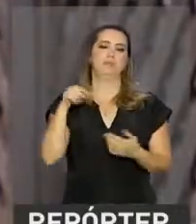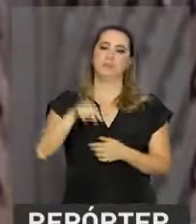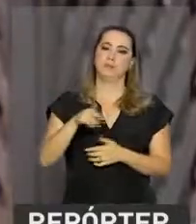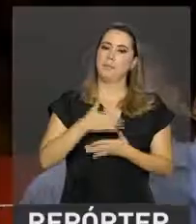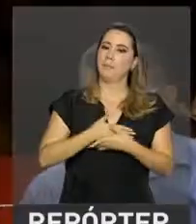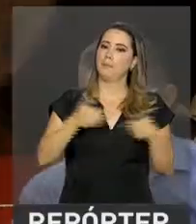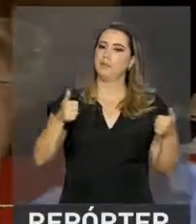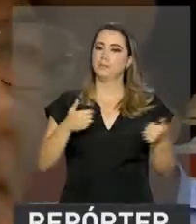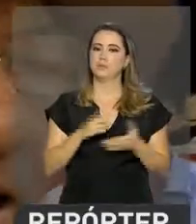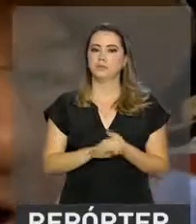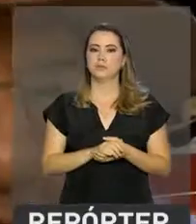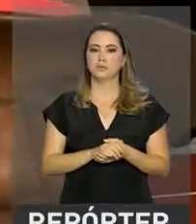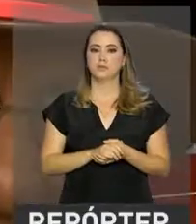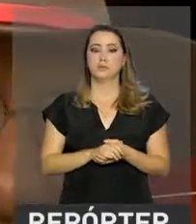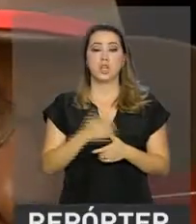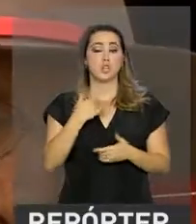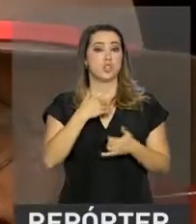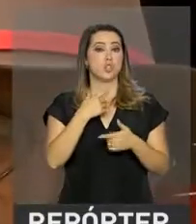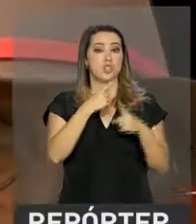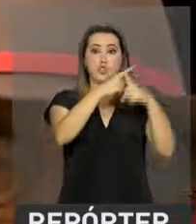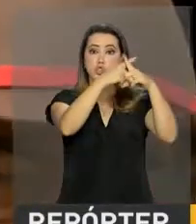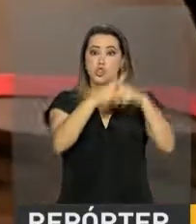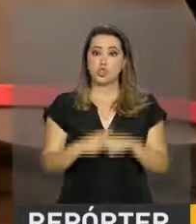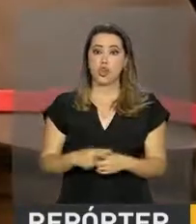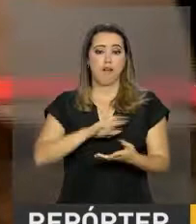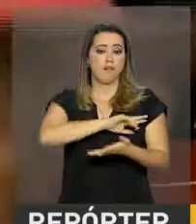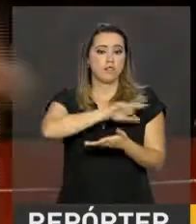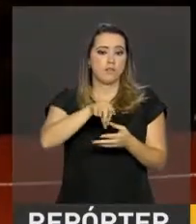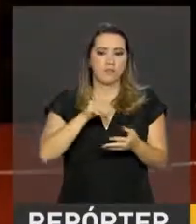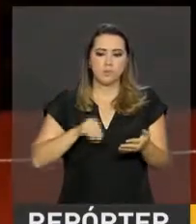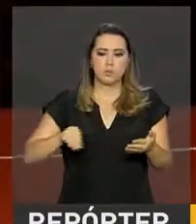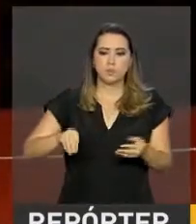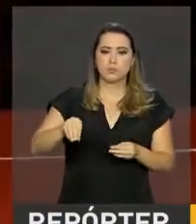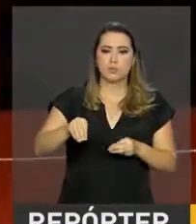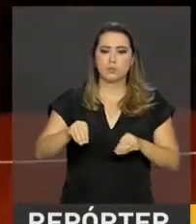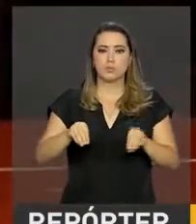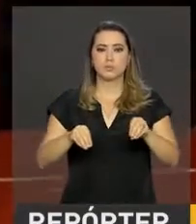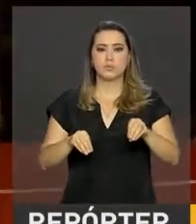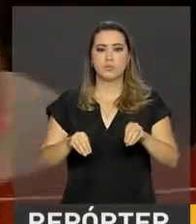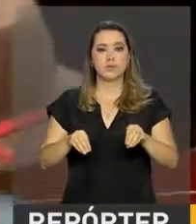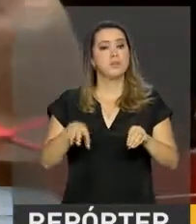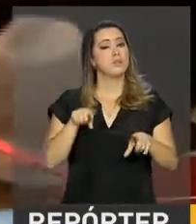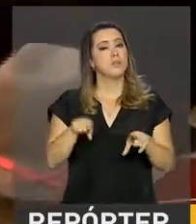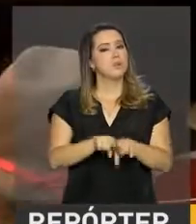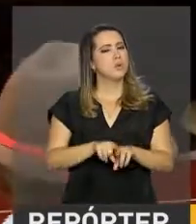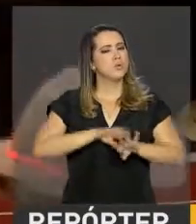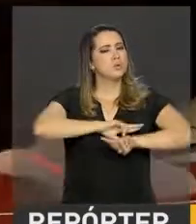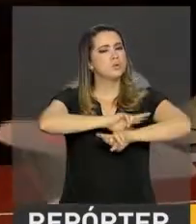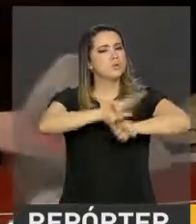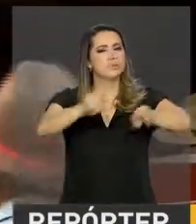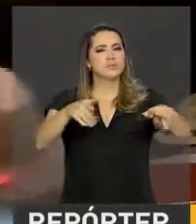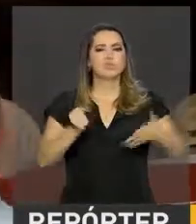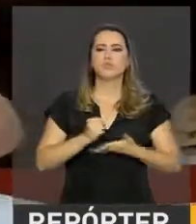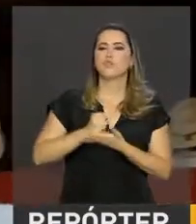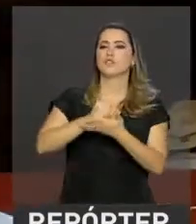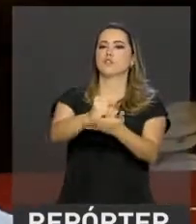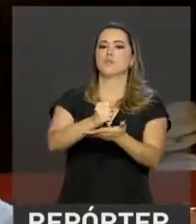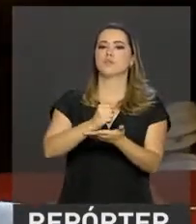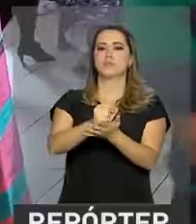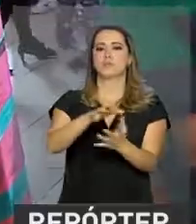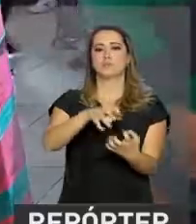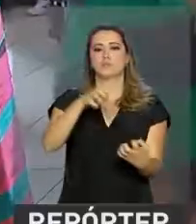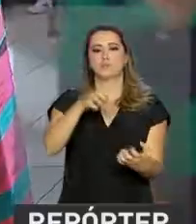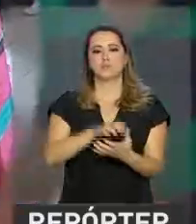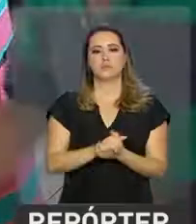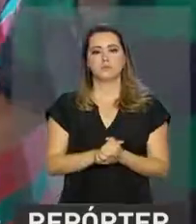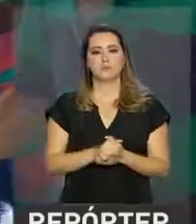de melhor. A gente joga bingo, joga dominó. Então a gente tem, assim, muito a oferecer ao idoso.